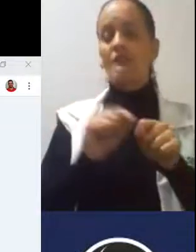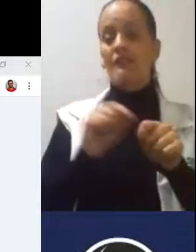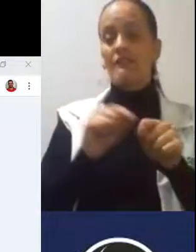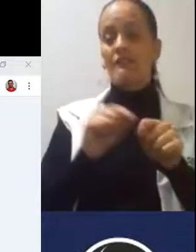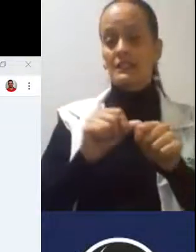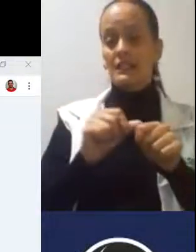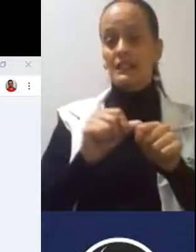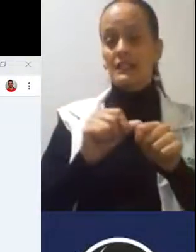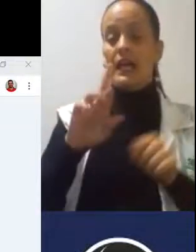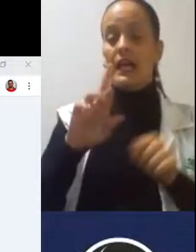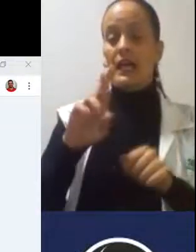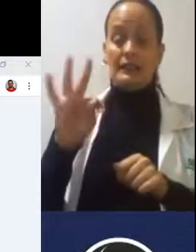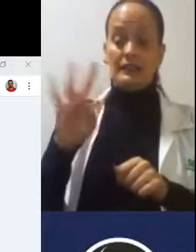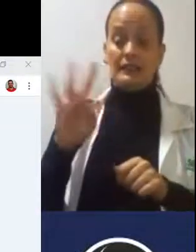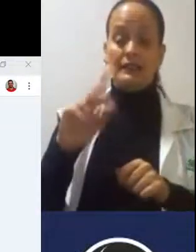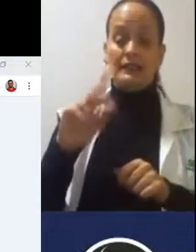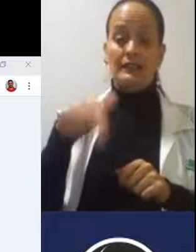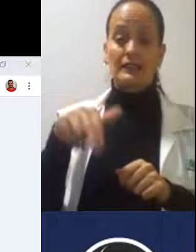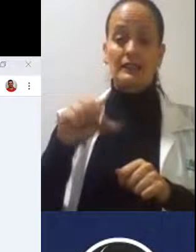transversal.